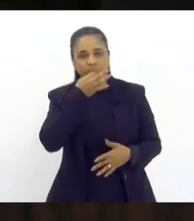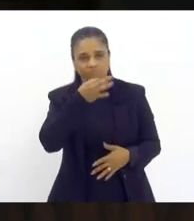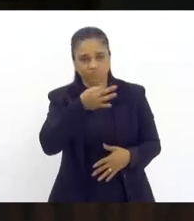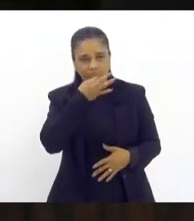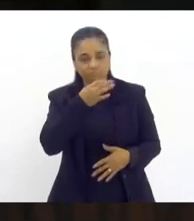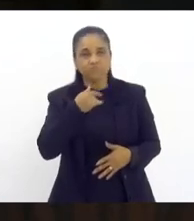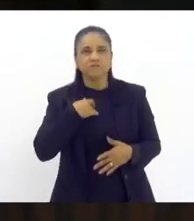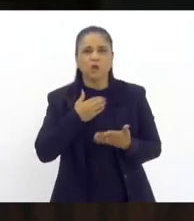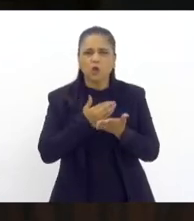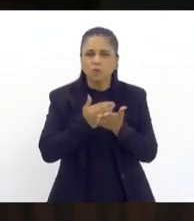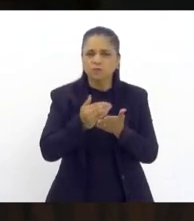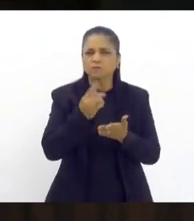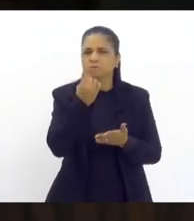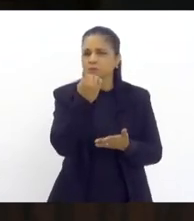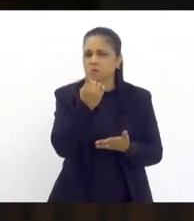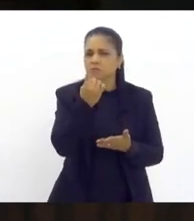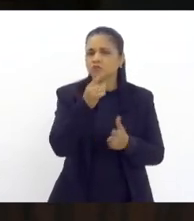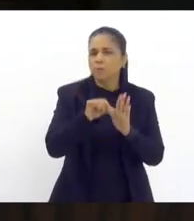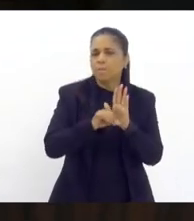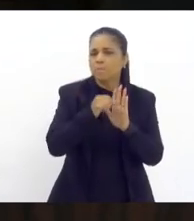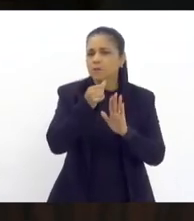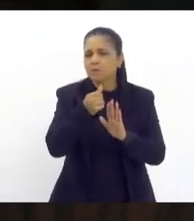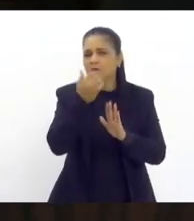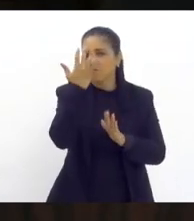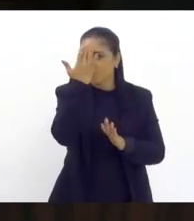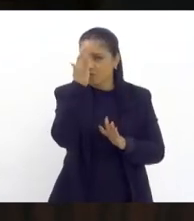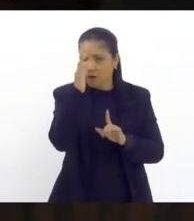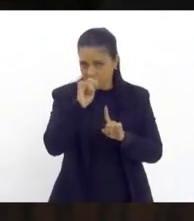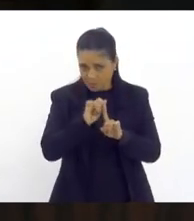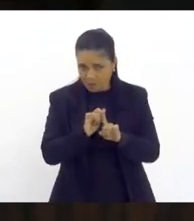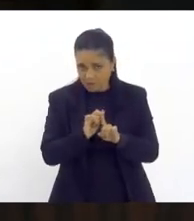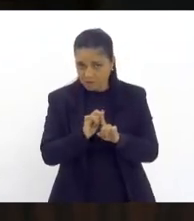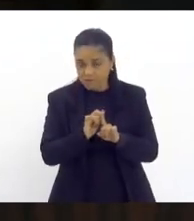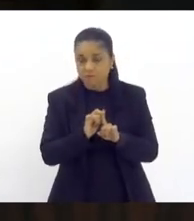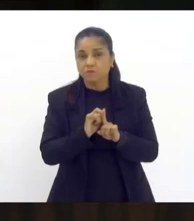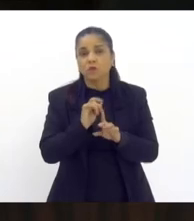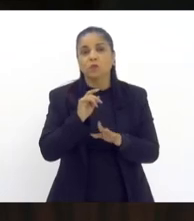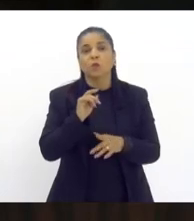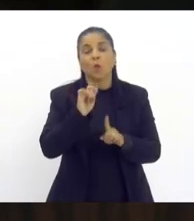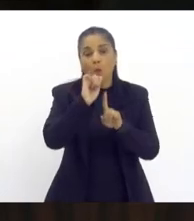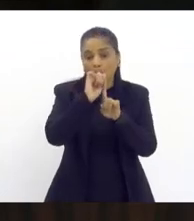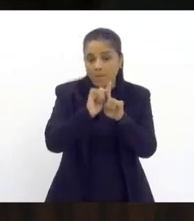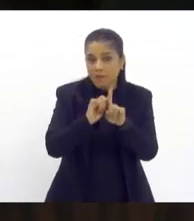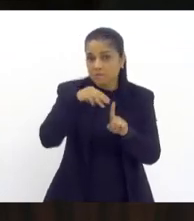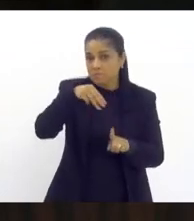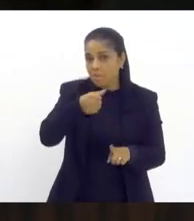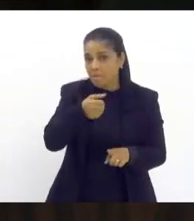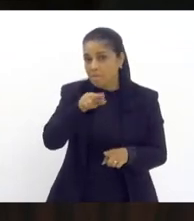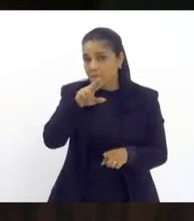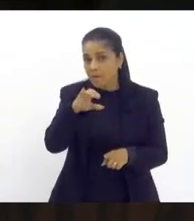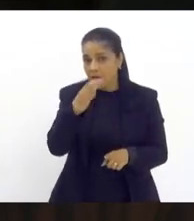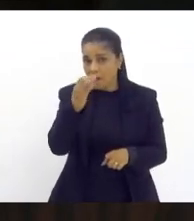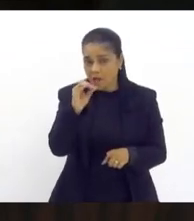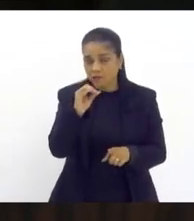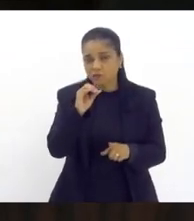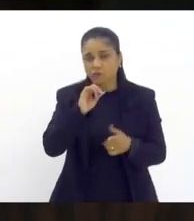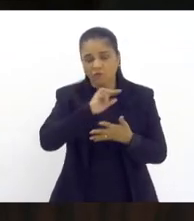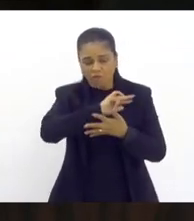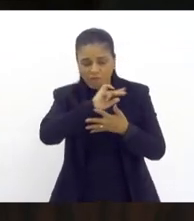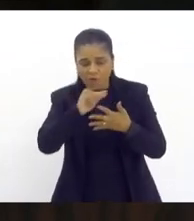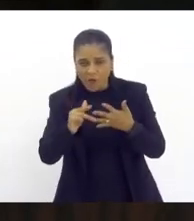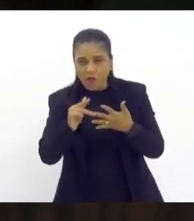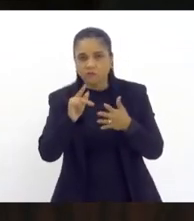de fevereiro, nosso presidente Rodrigo Bacelar. O mês de março foi o mês que ele deixou para todos os projetos das